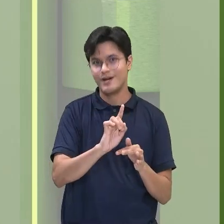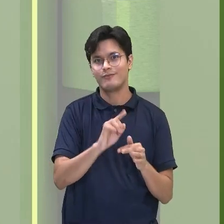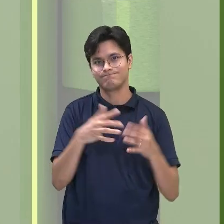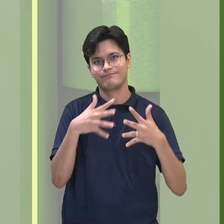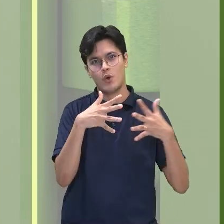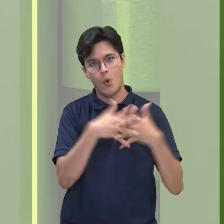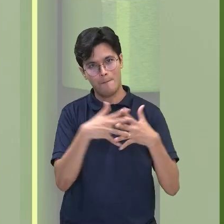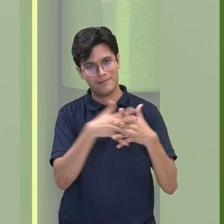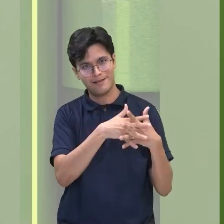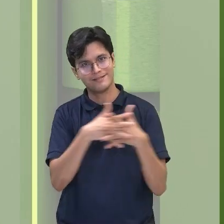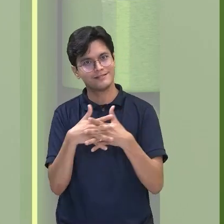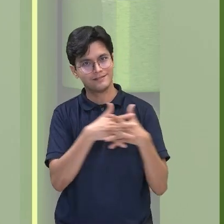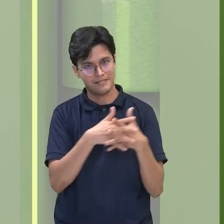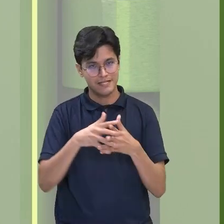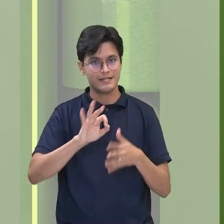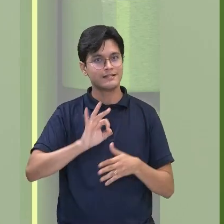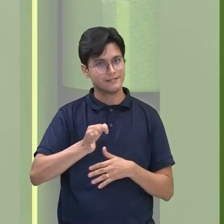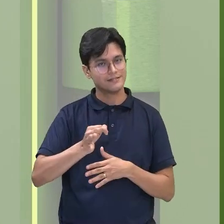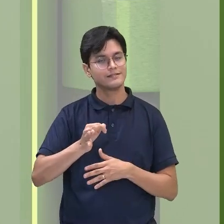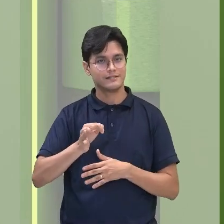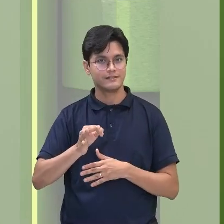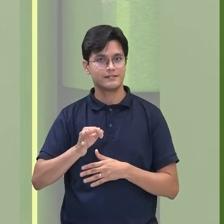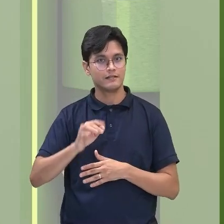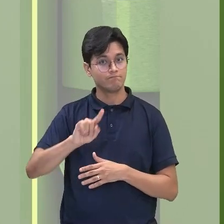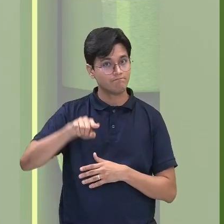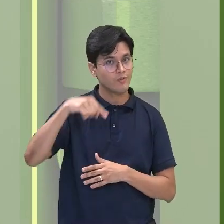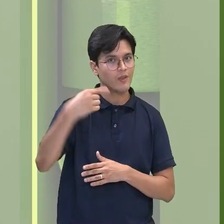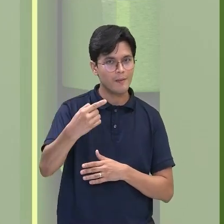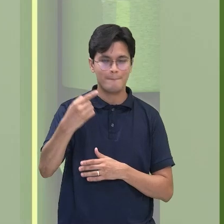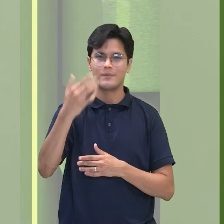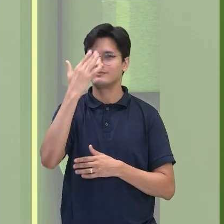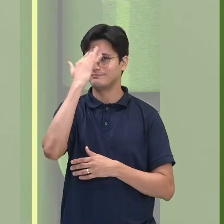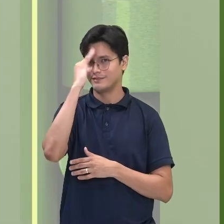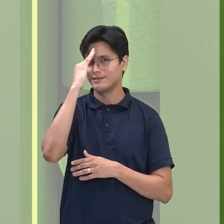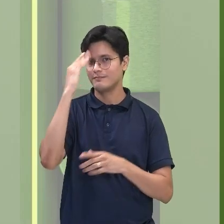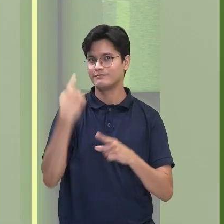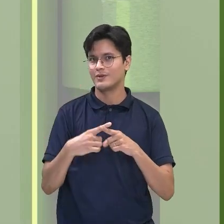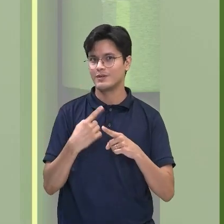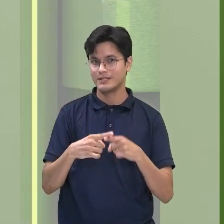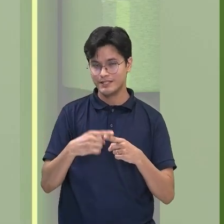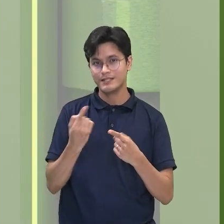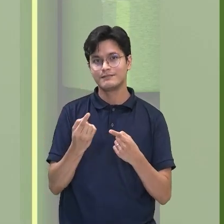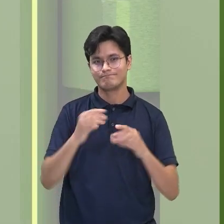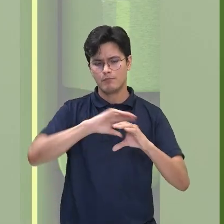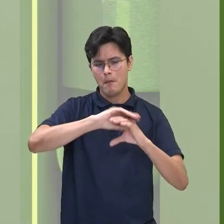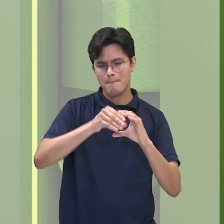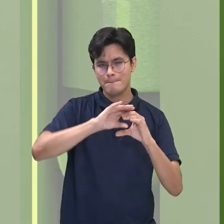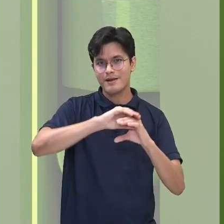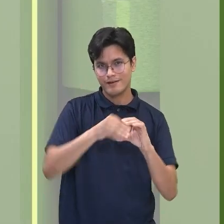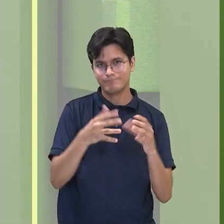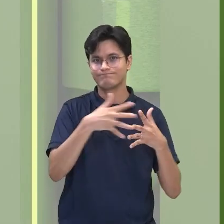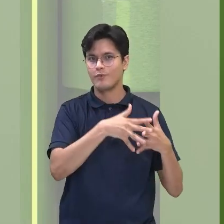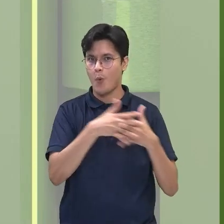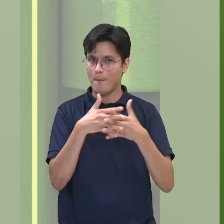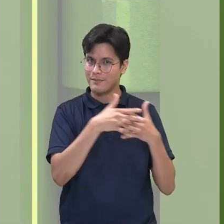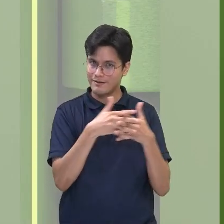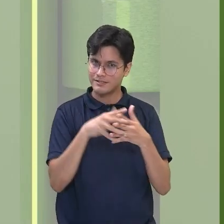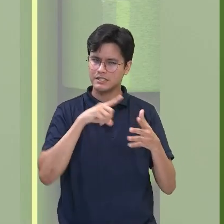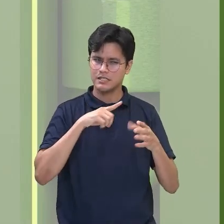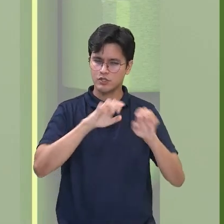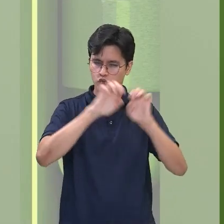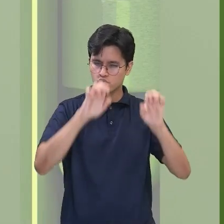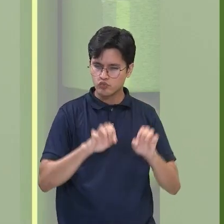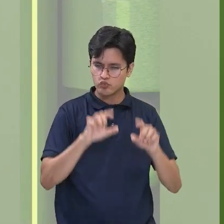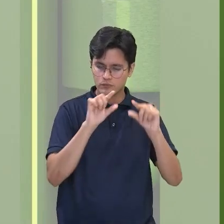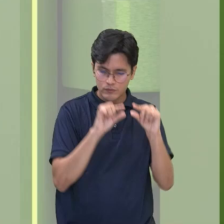mostrada para vocês. Mas a gente vai entender direitinho por que essa complexidade, para que vocês